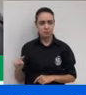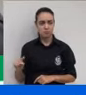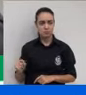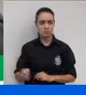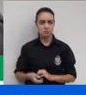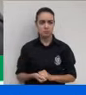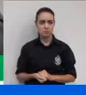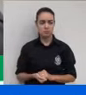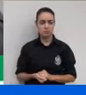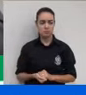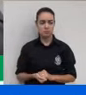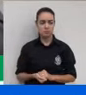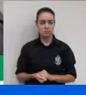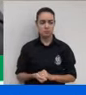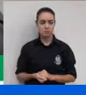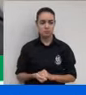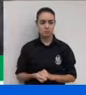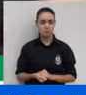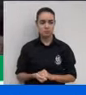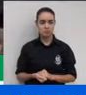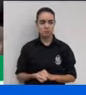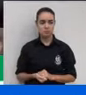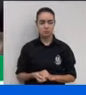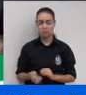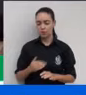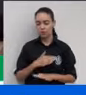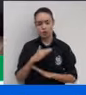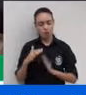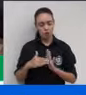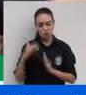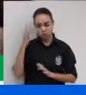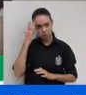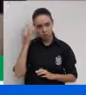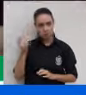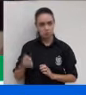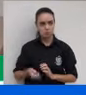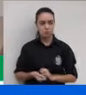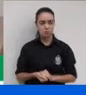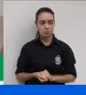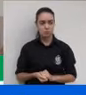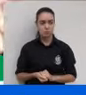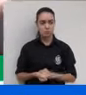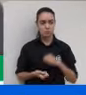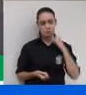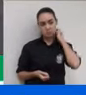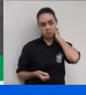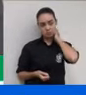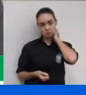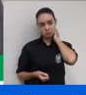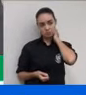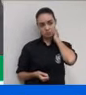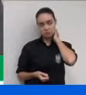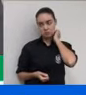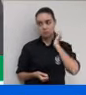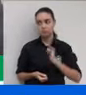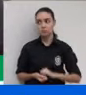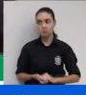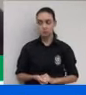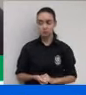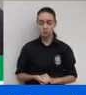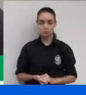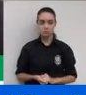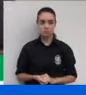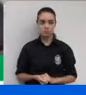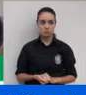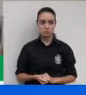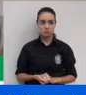general da Tropa todo mundo sabe disso sabe sabe